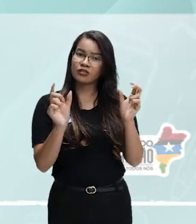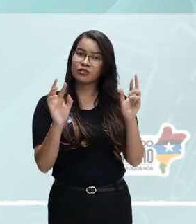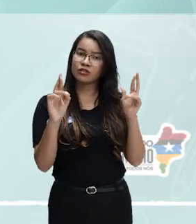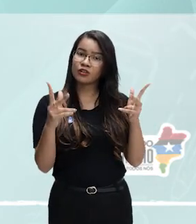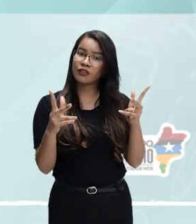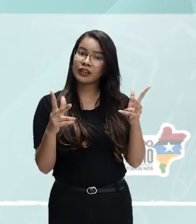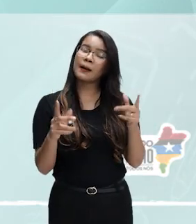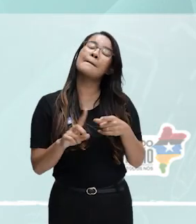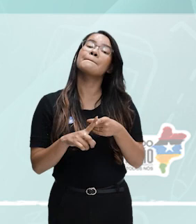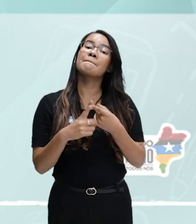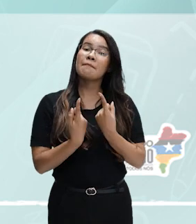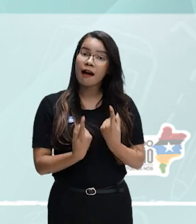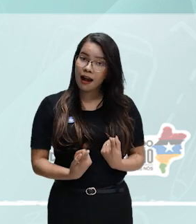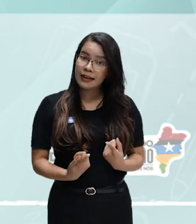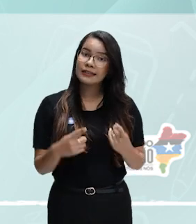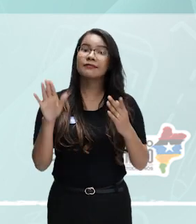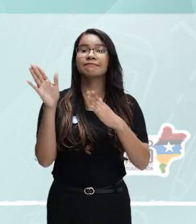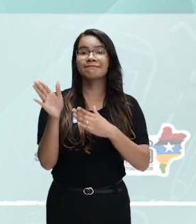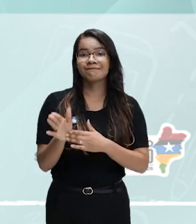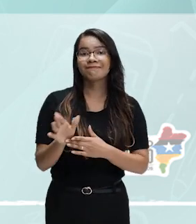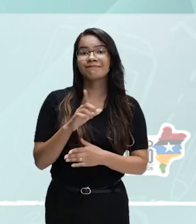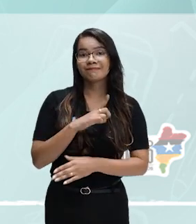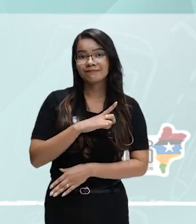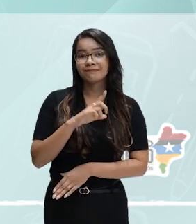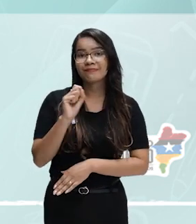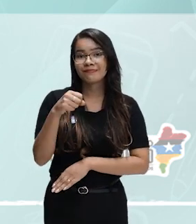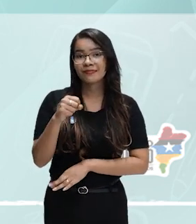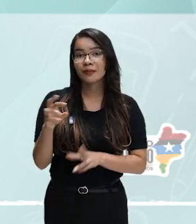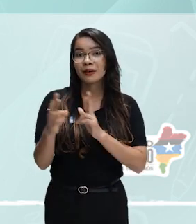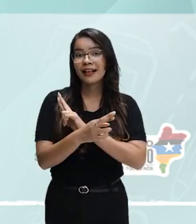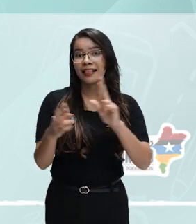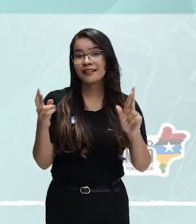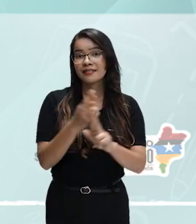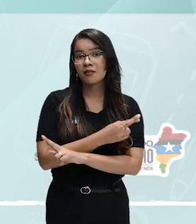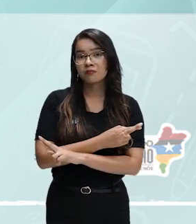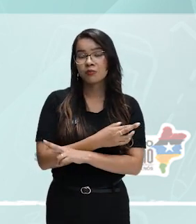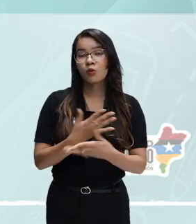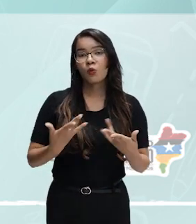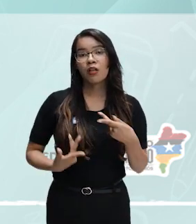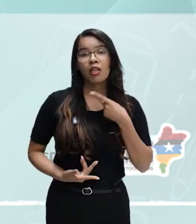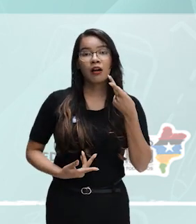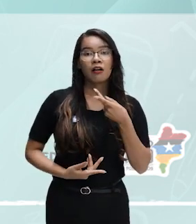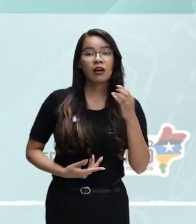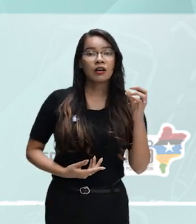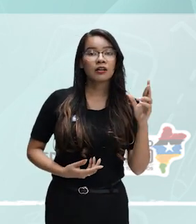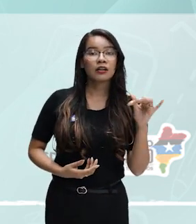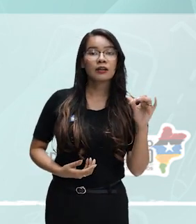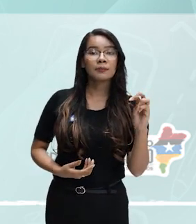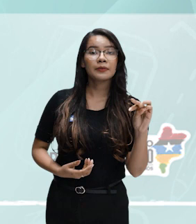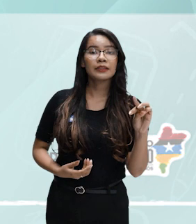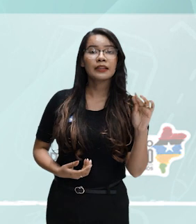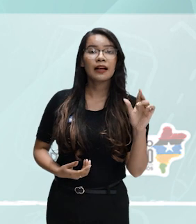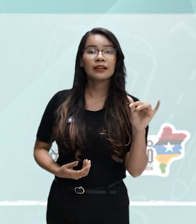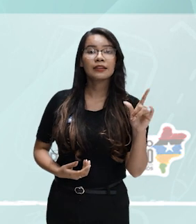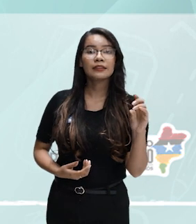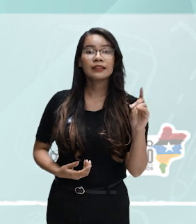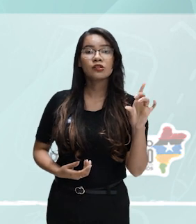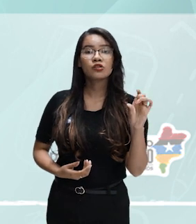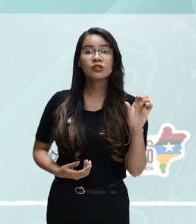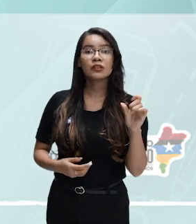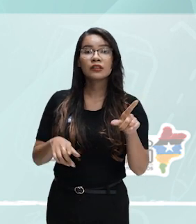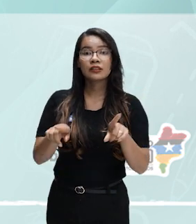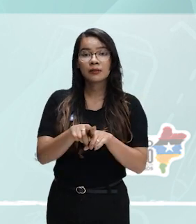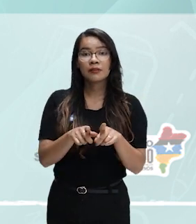relação muito forte entre as duas expressões. Quando falamos de criminalidade, consequentemente, também falaremos